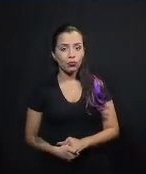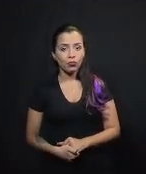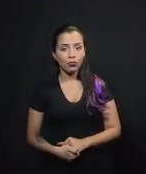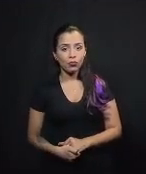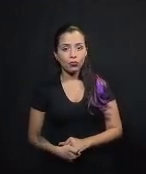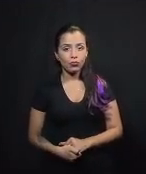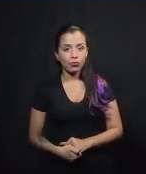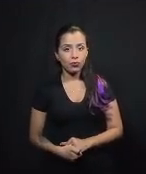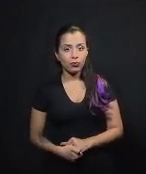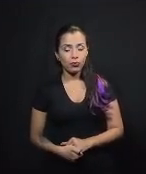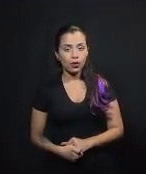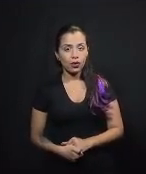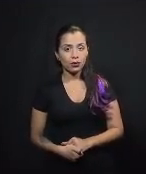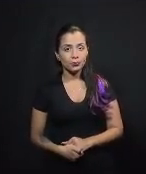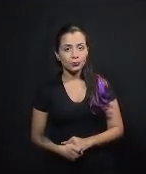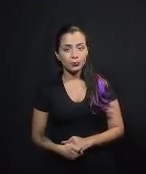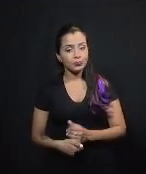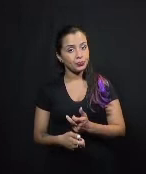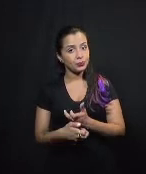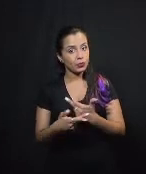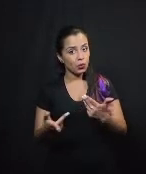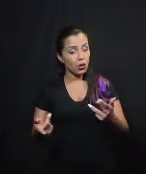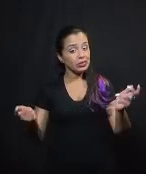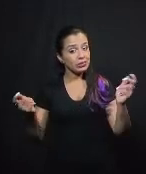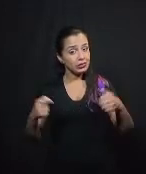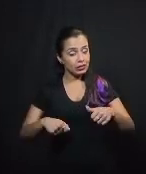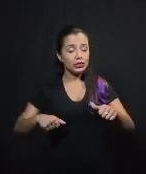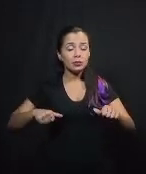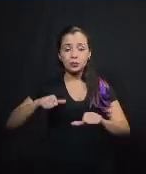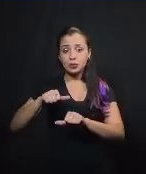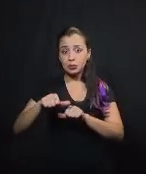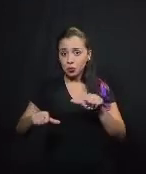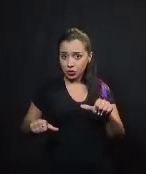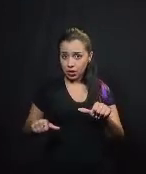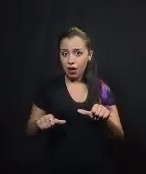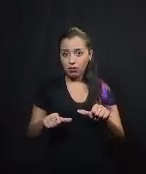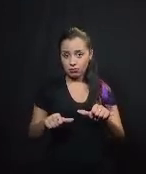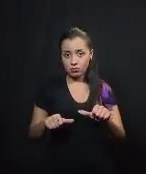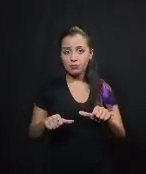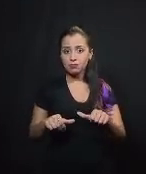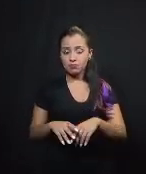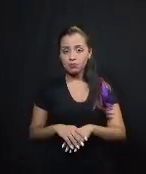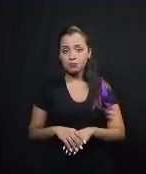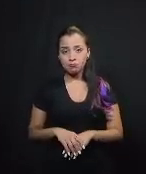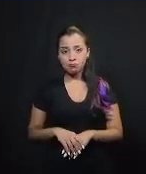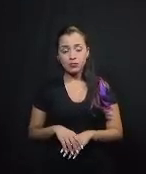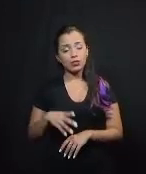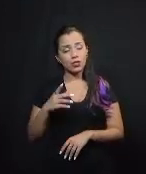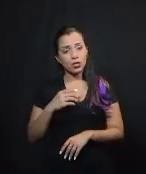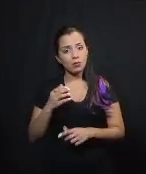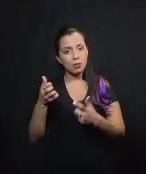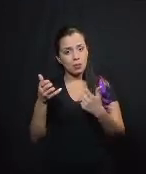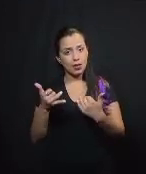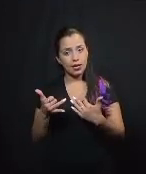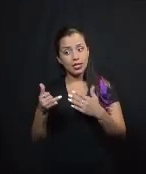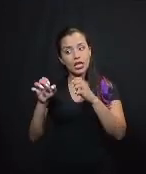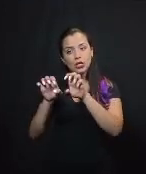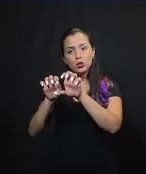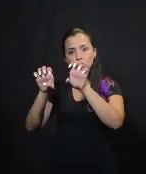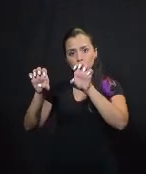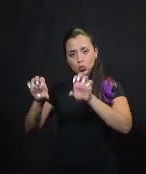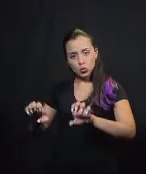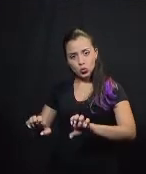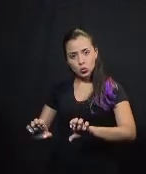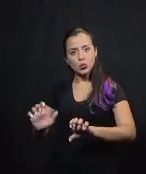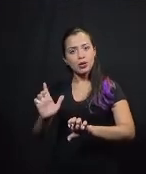ser alterada. Eu não estou dizendo que isto formou uma estrutura que